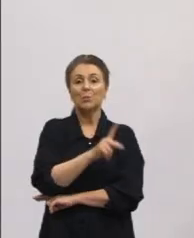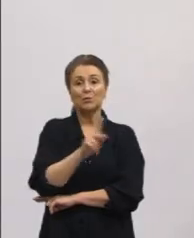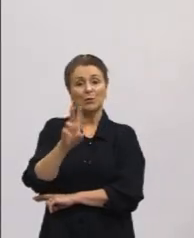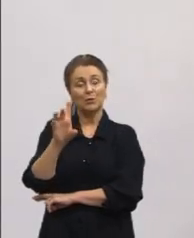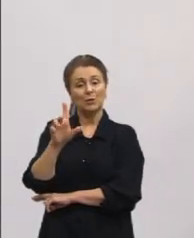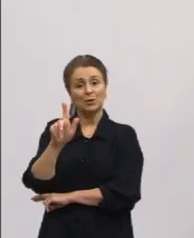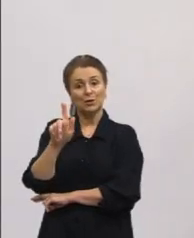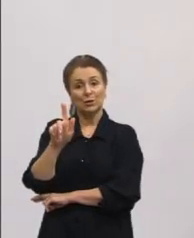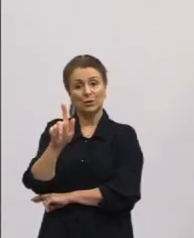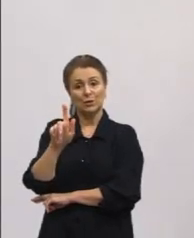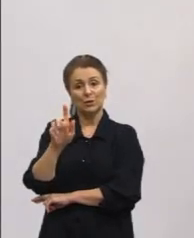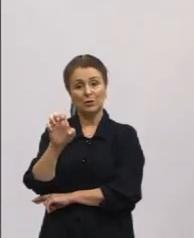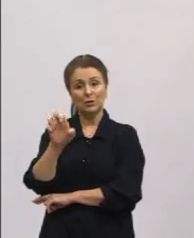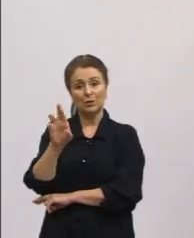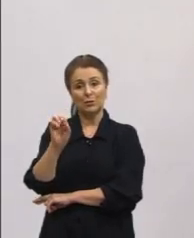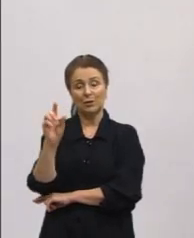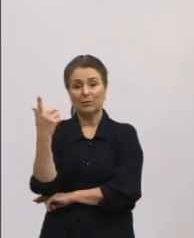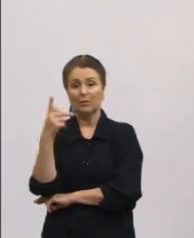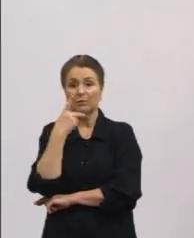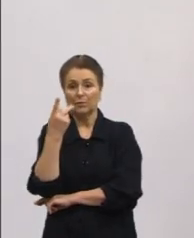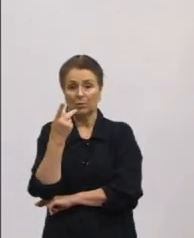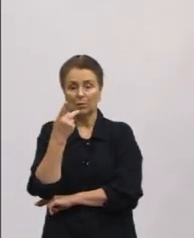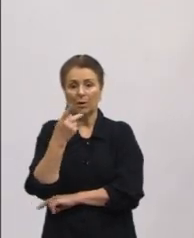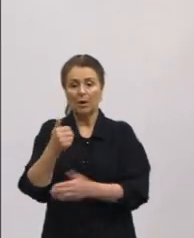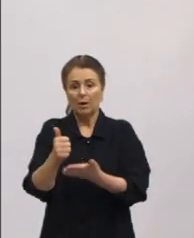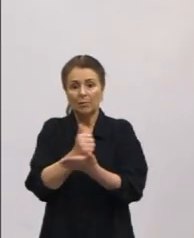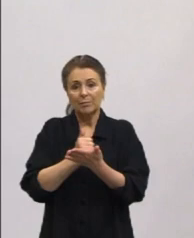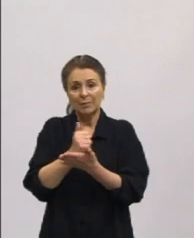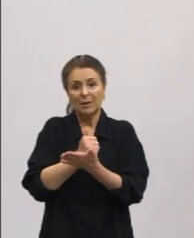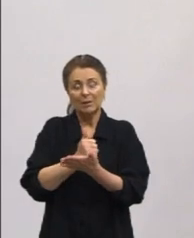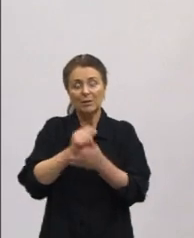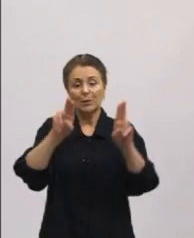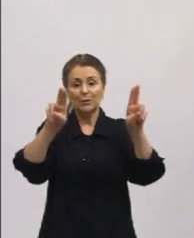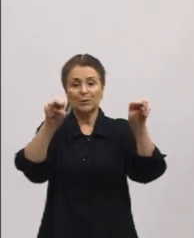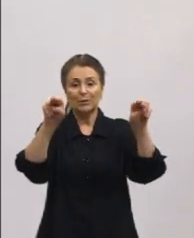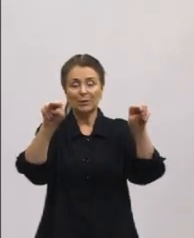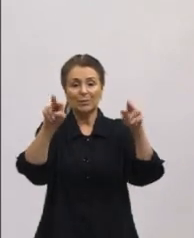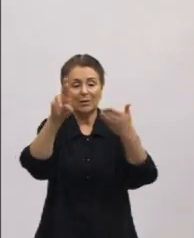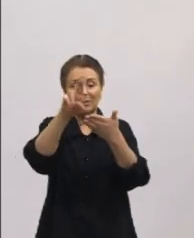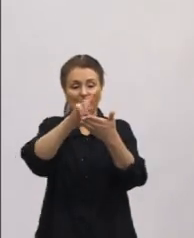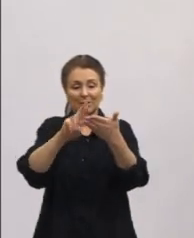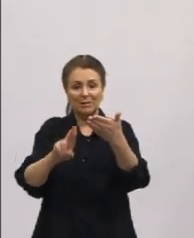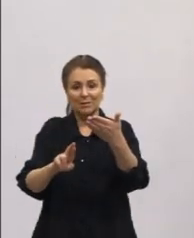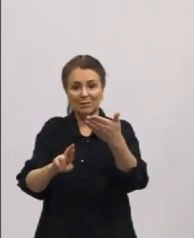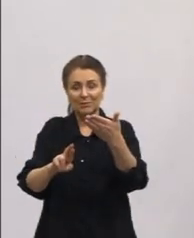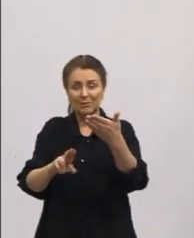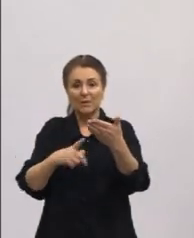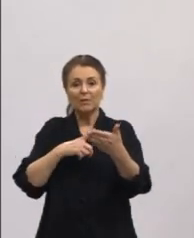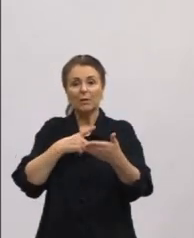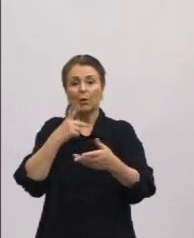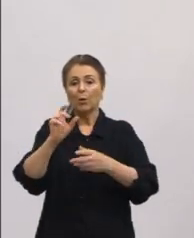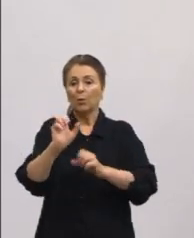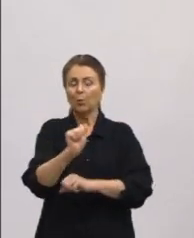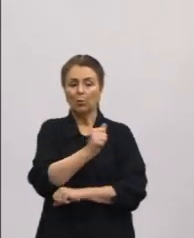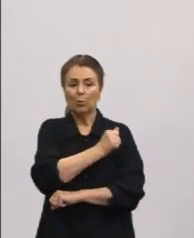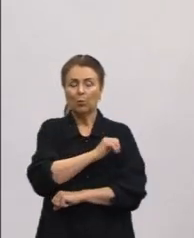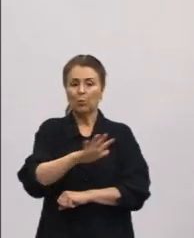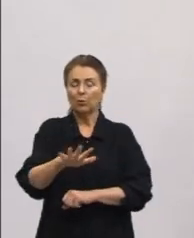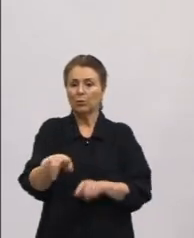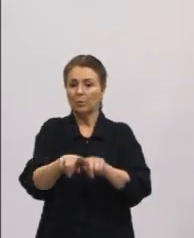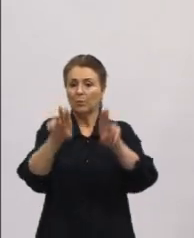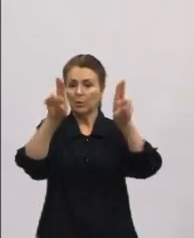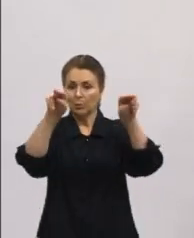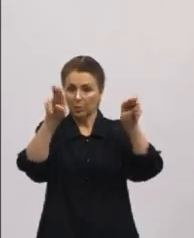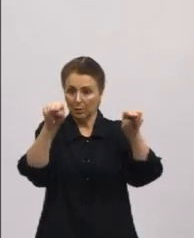serve muito de embasamento para o tema da redação porque e a gente falou no nosso salão de humanas também né a gente falou dos povos